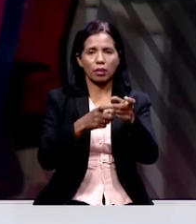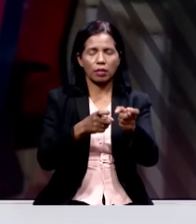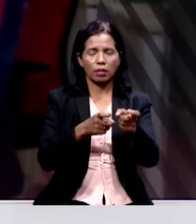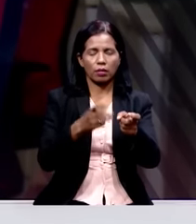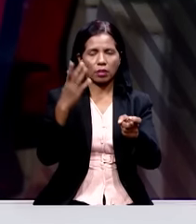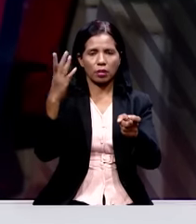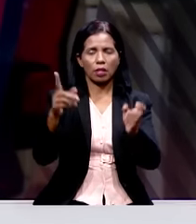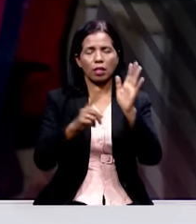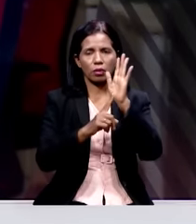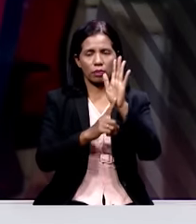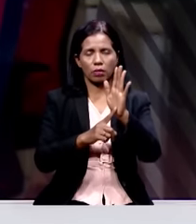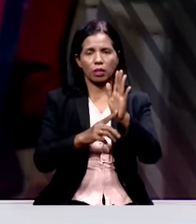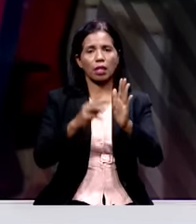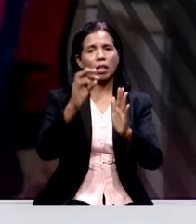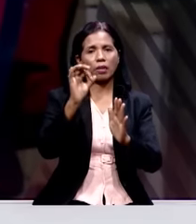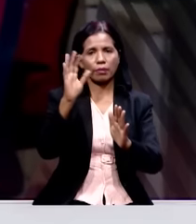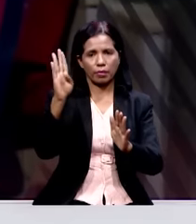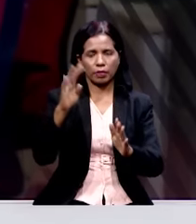não espalha e a mídia social.